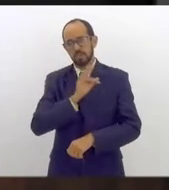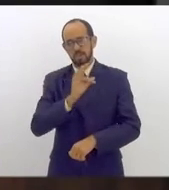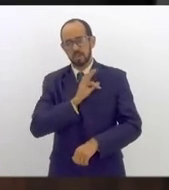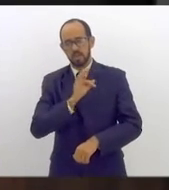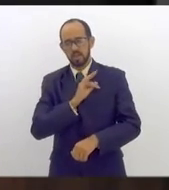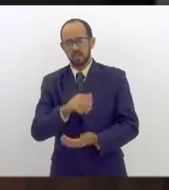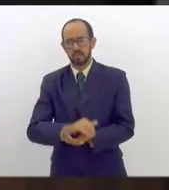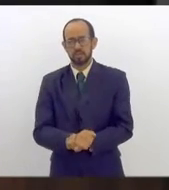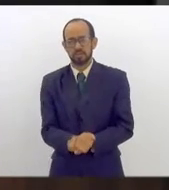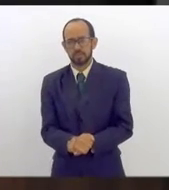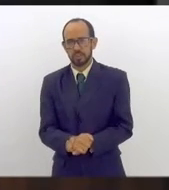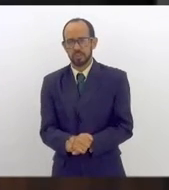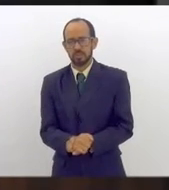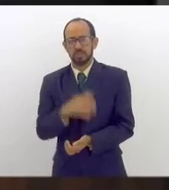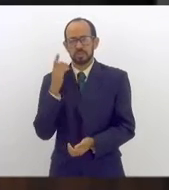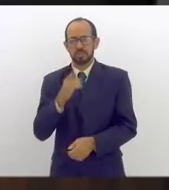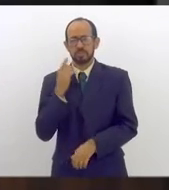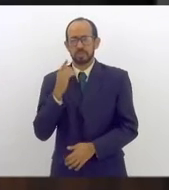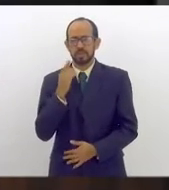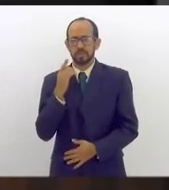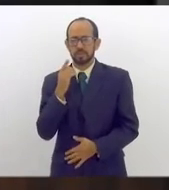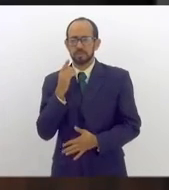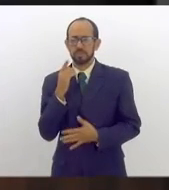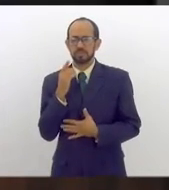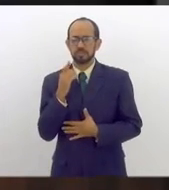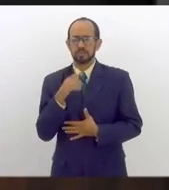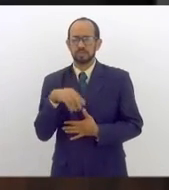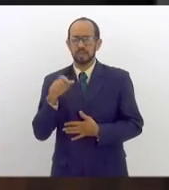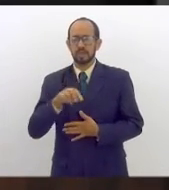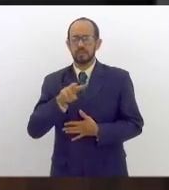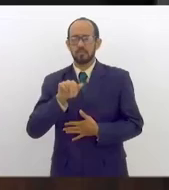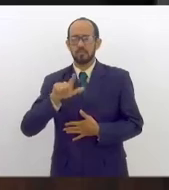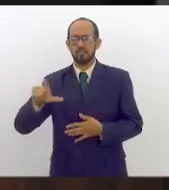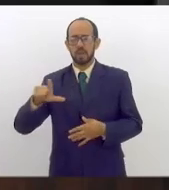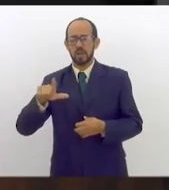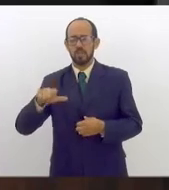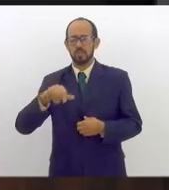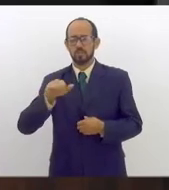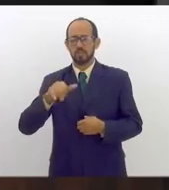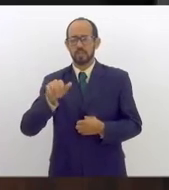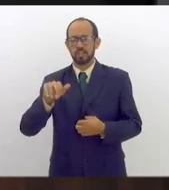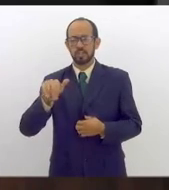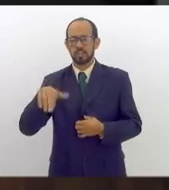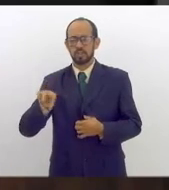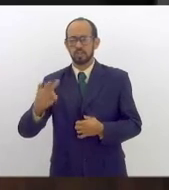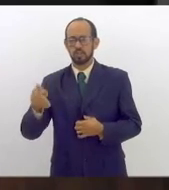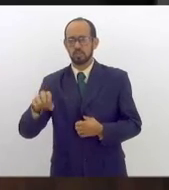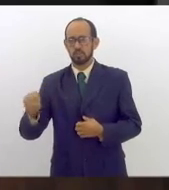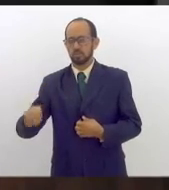Rocha, deputado Valdo Ceasa, Jairi.